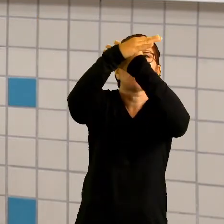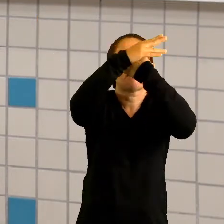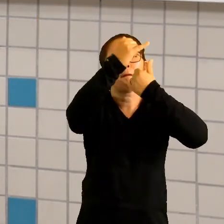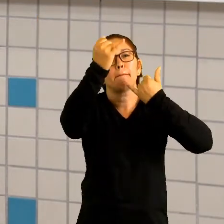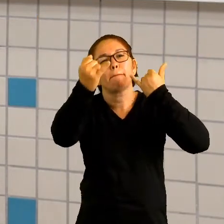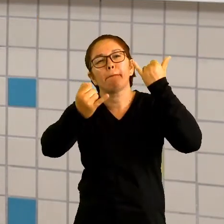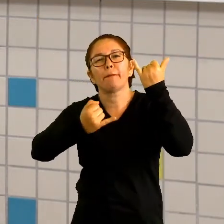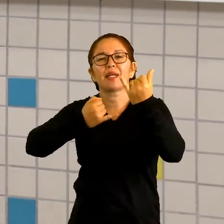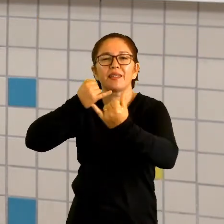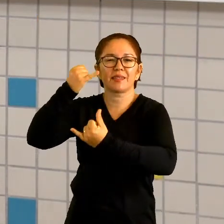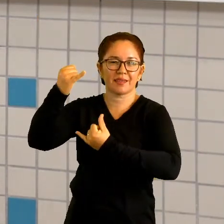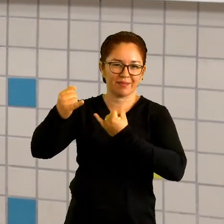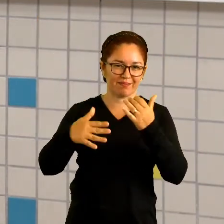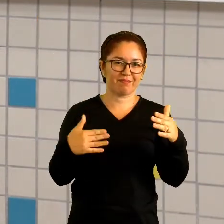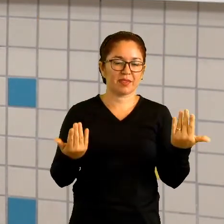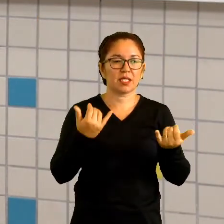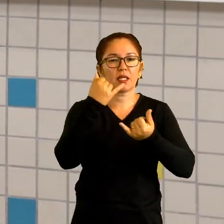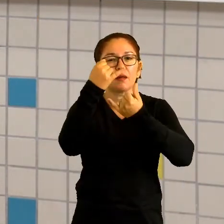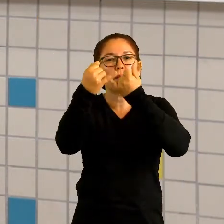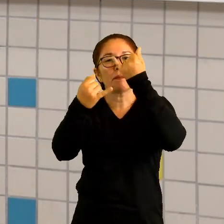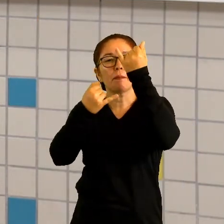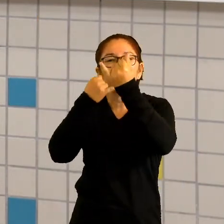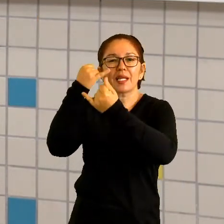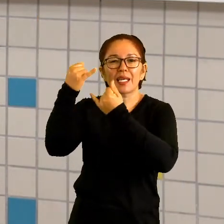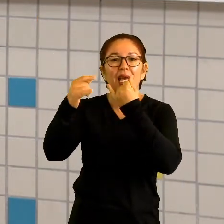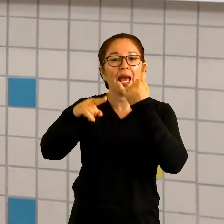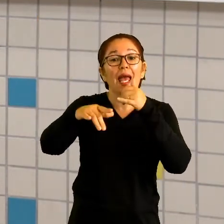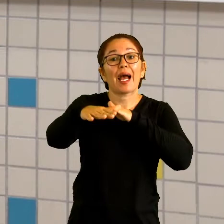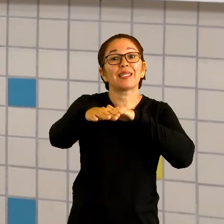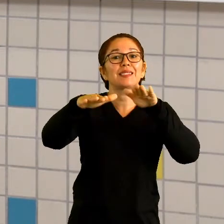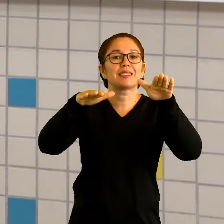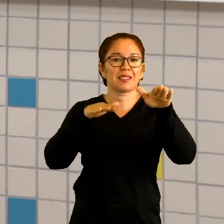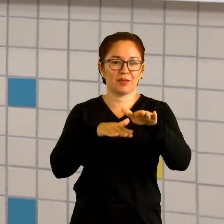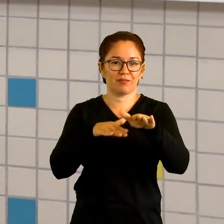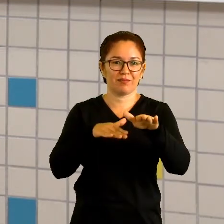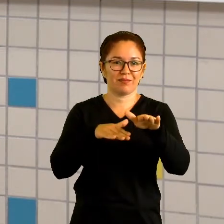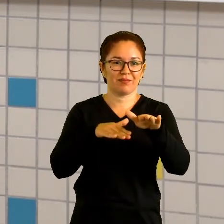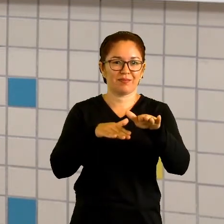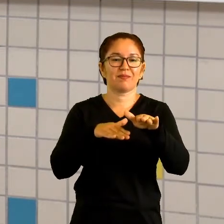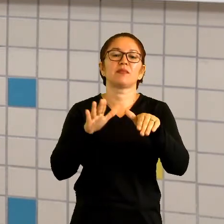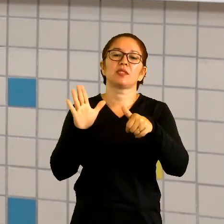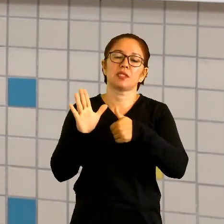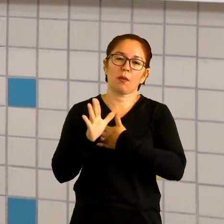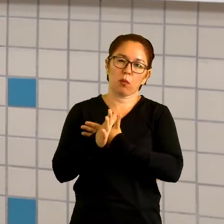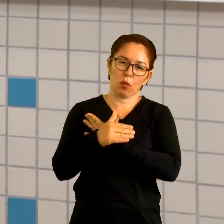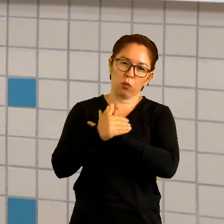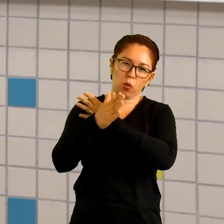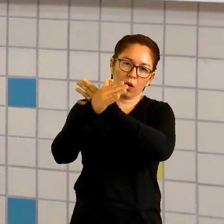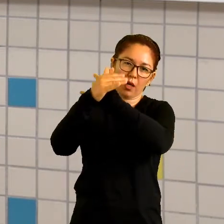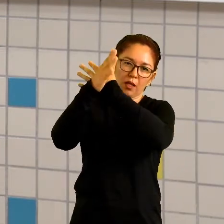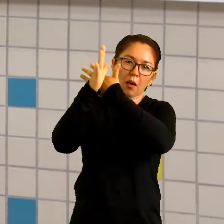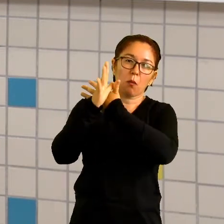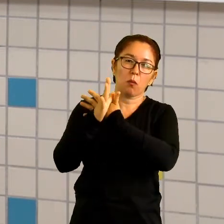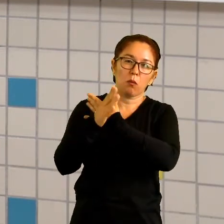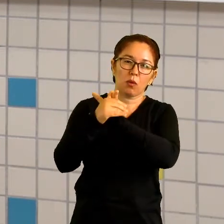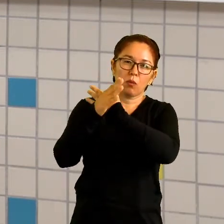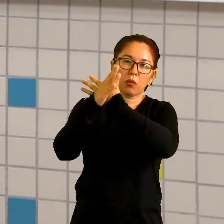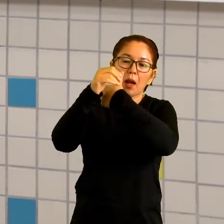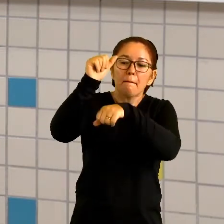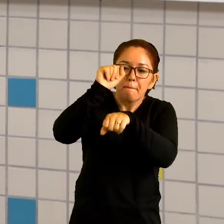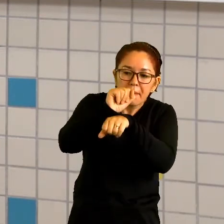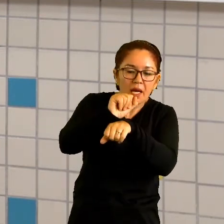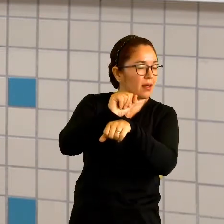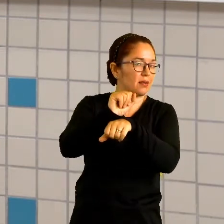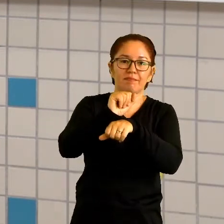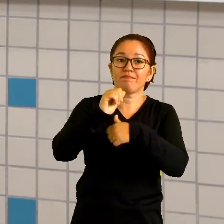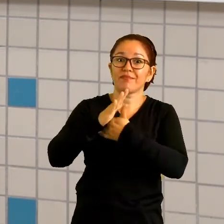Então, brincar é a ação da borboleta, entendeu? Imagine que eu imagine uma menina